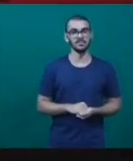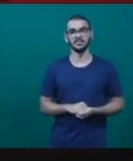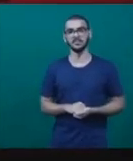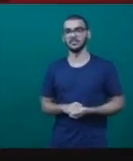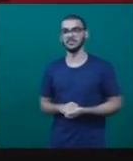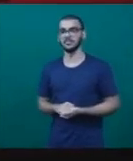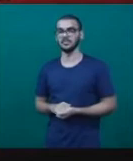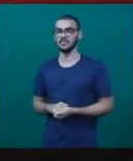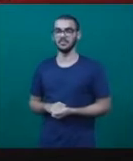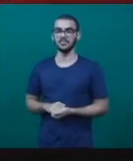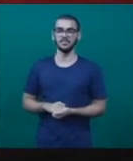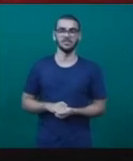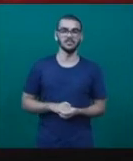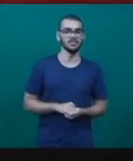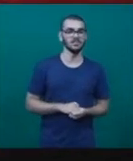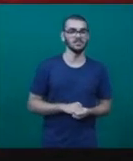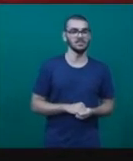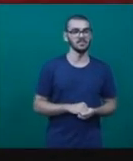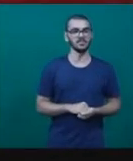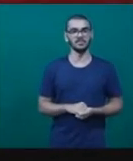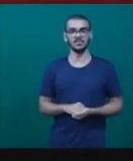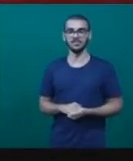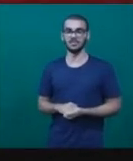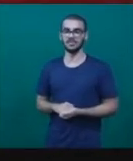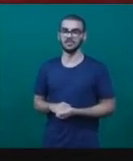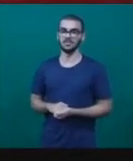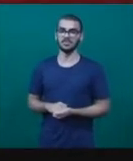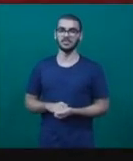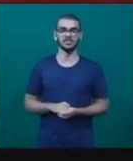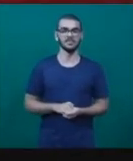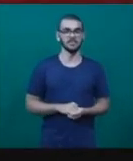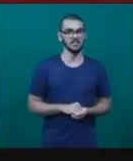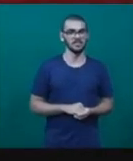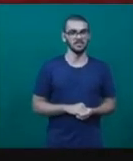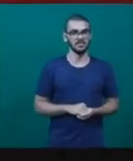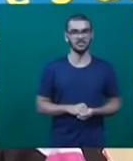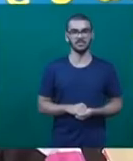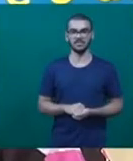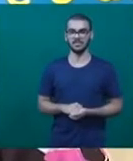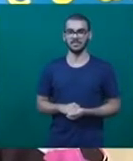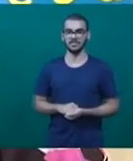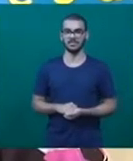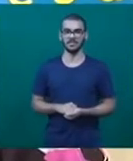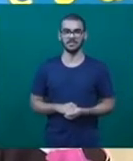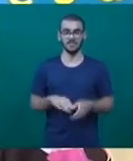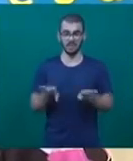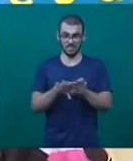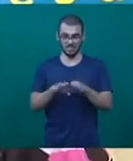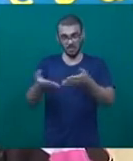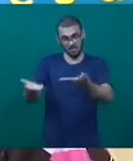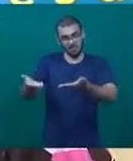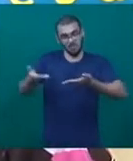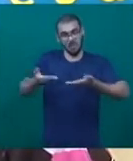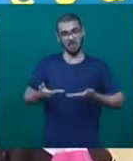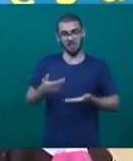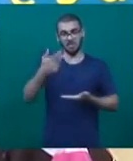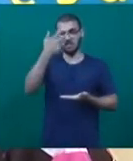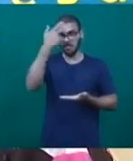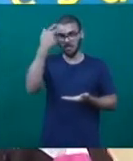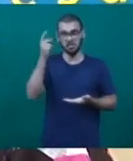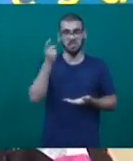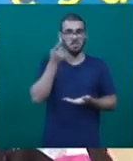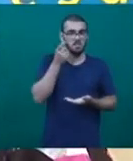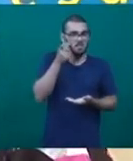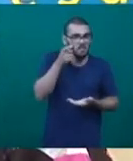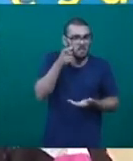que lindo, amado, amada, não pense mais nada. Vamos reforçar o convite para que o pessoal possa conferir